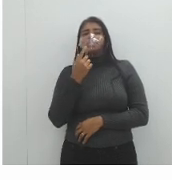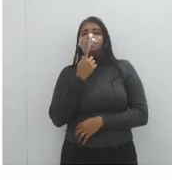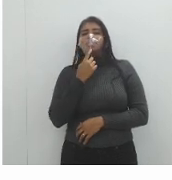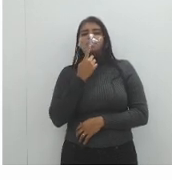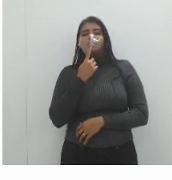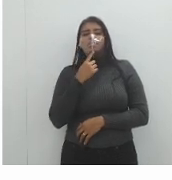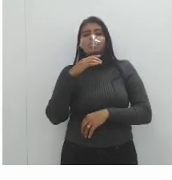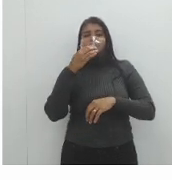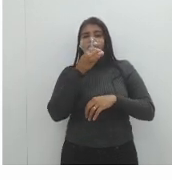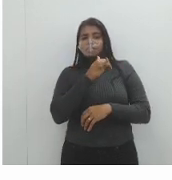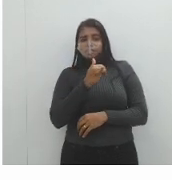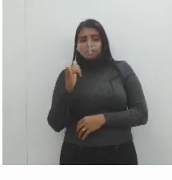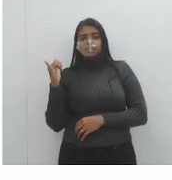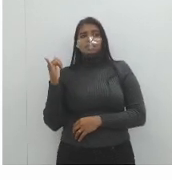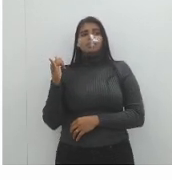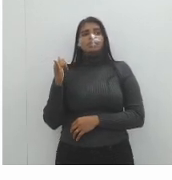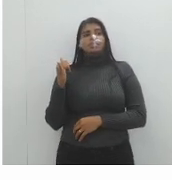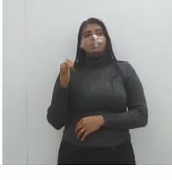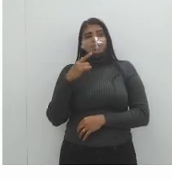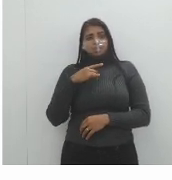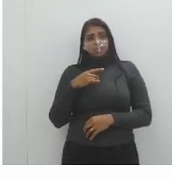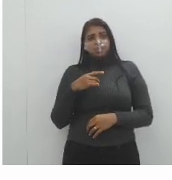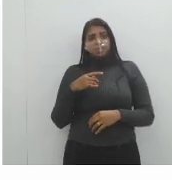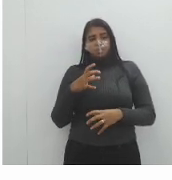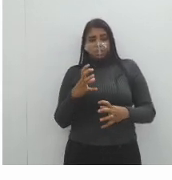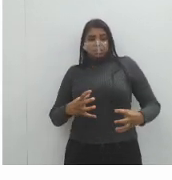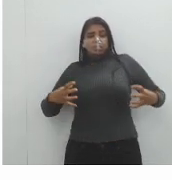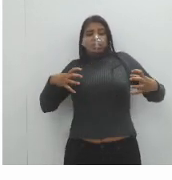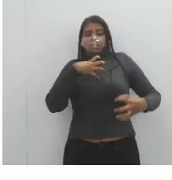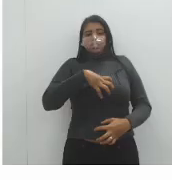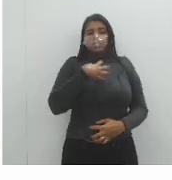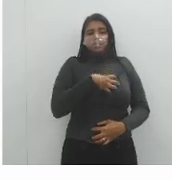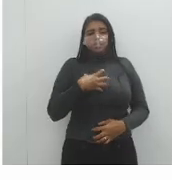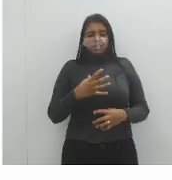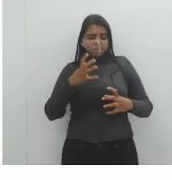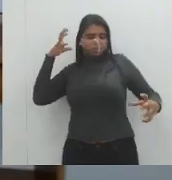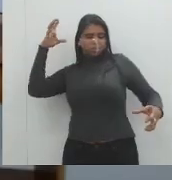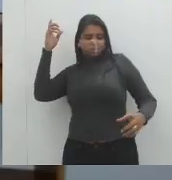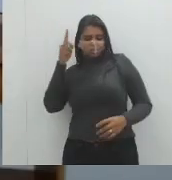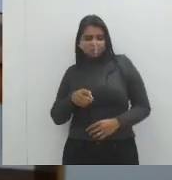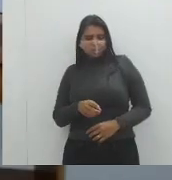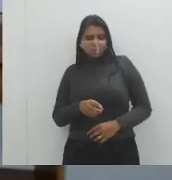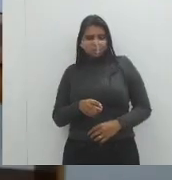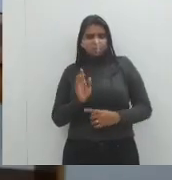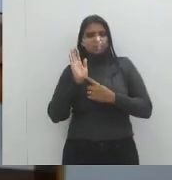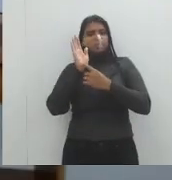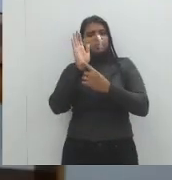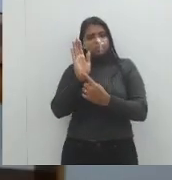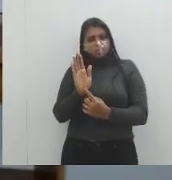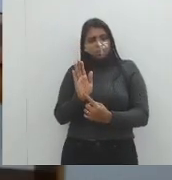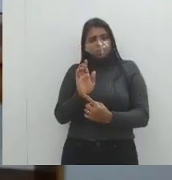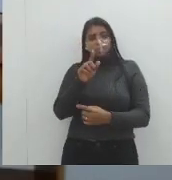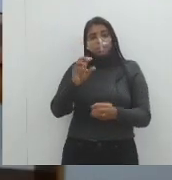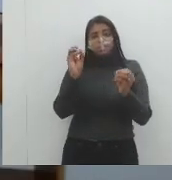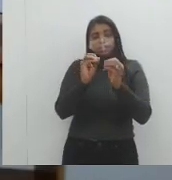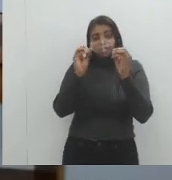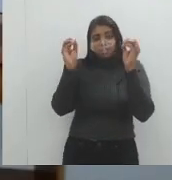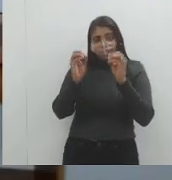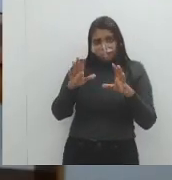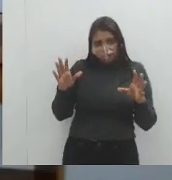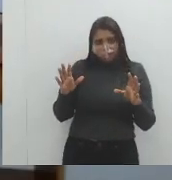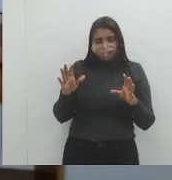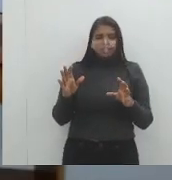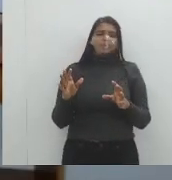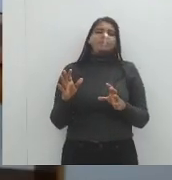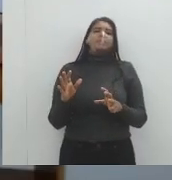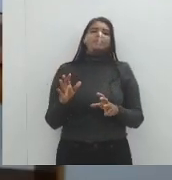de eletricidade. Por isso que o personagem está assim, ó, com um raio elétrico na mão, né? Então, o personagem está representando aqui o superpoder